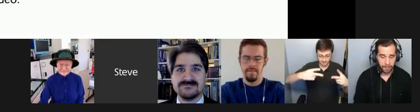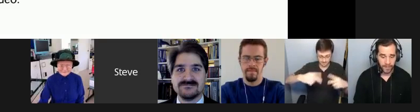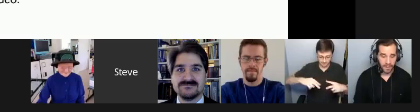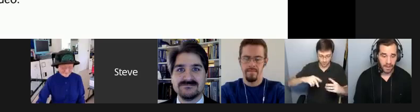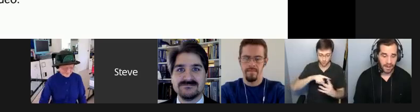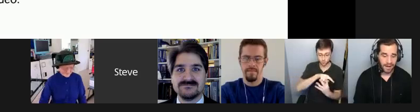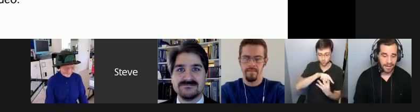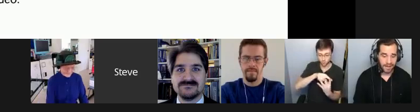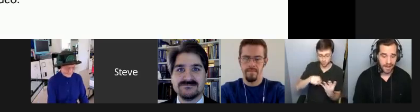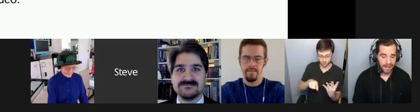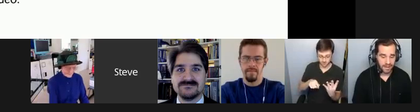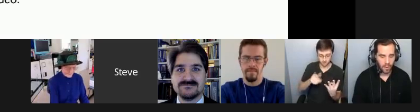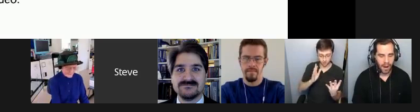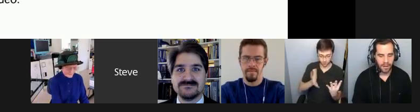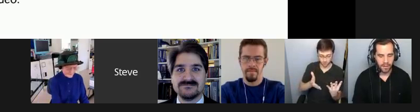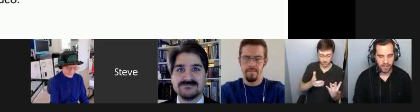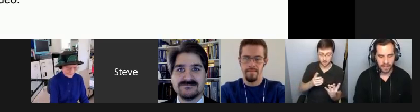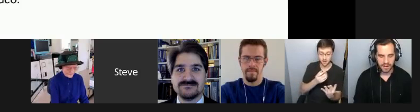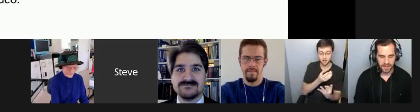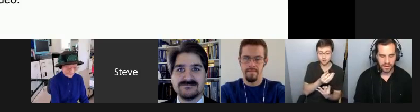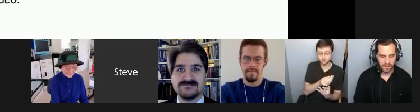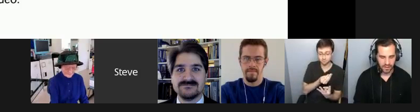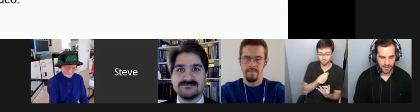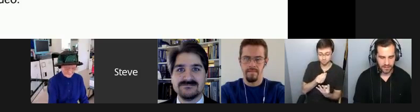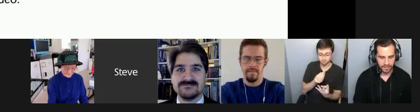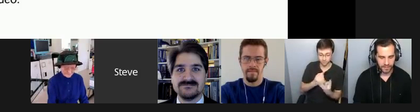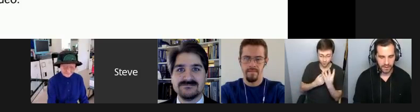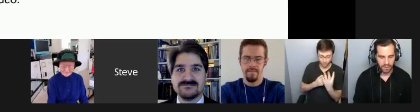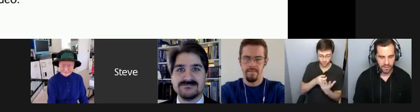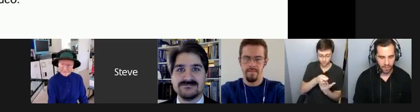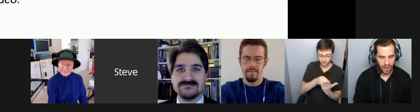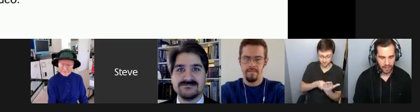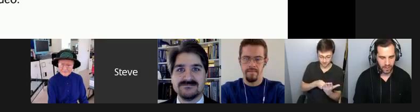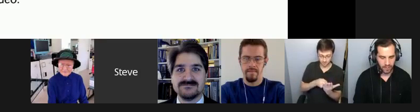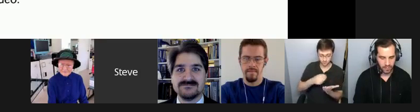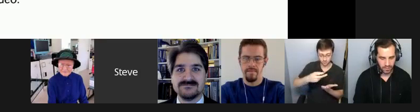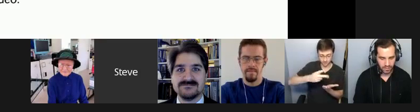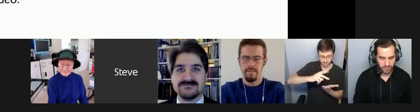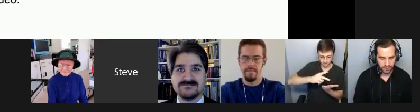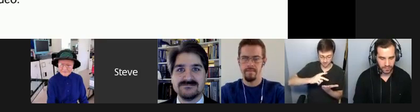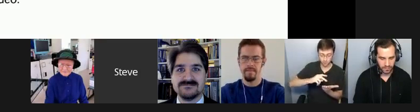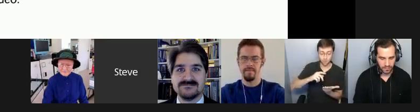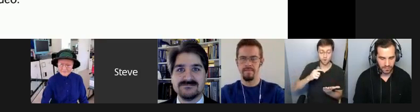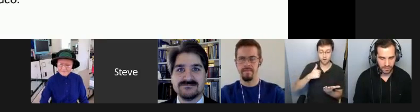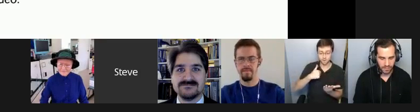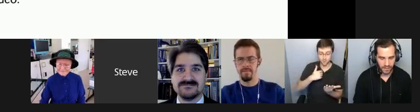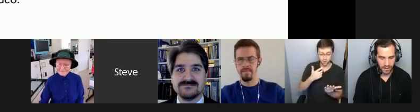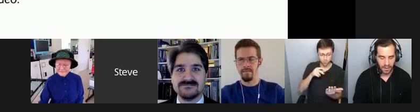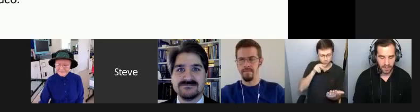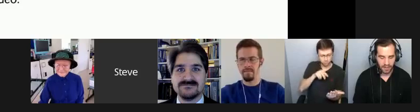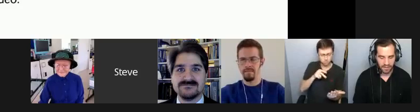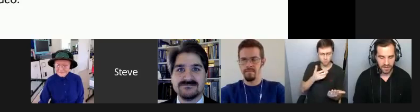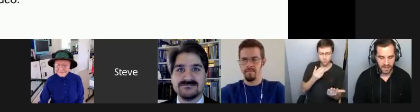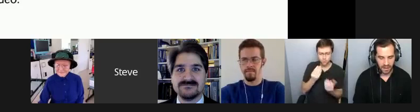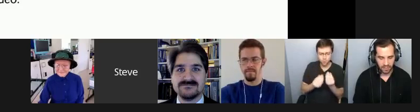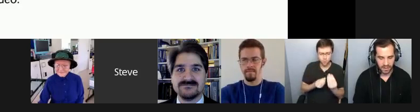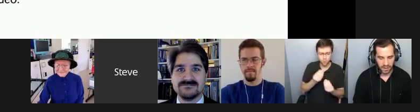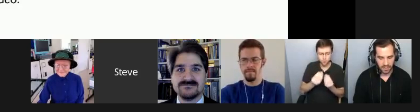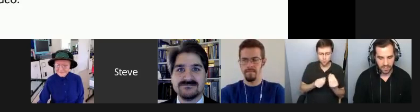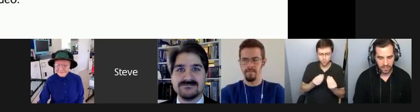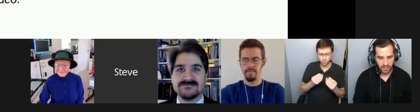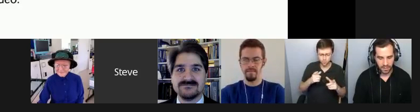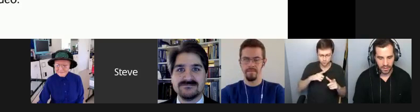diferenças entre as 4 transcrições. Então, são 4 alunos que